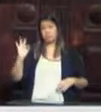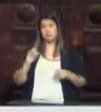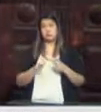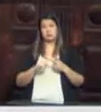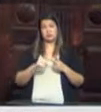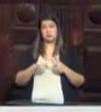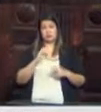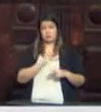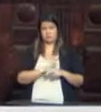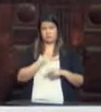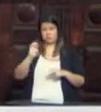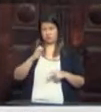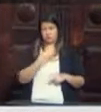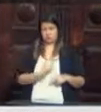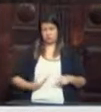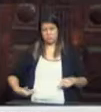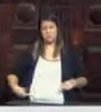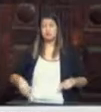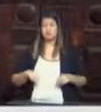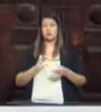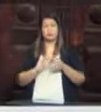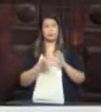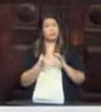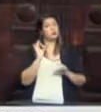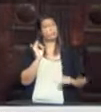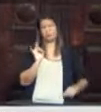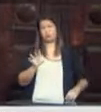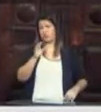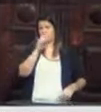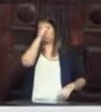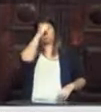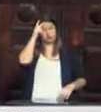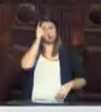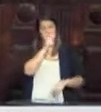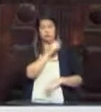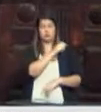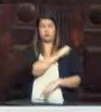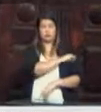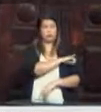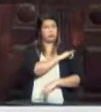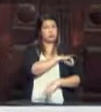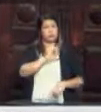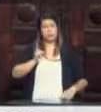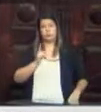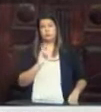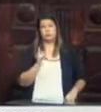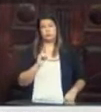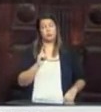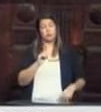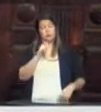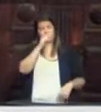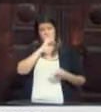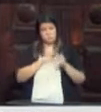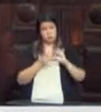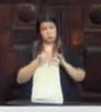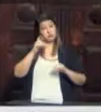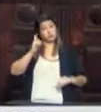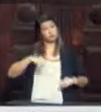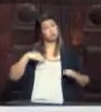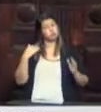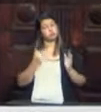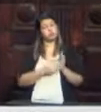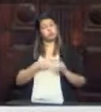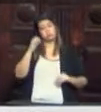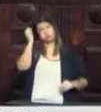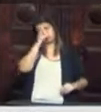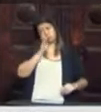do Estado. A Olimpíada não era só da cidade do Rio de Janeiro, não é só da cidade do Rio de Janeiro. A Olimpíada é do Brasil, a Olimpíada é do Estado do